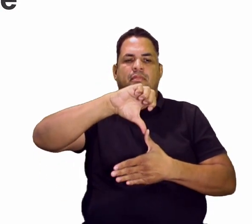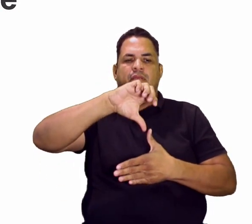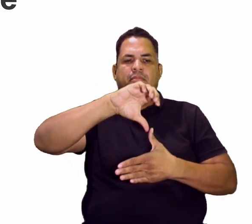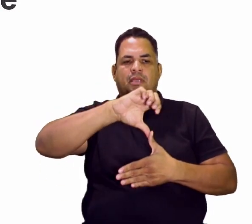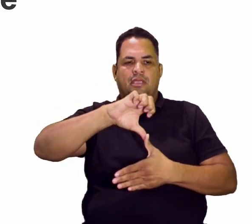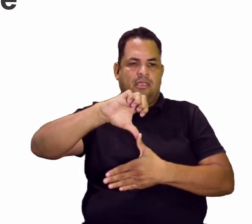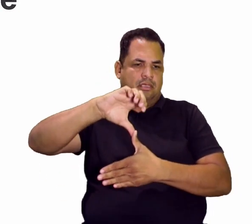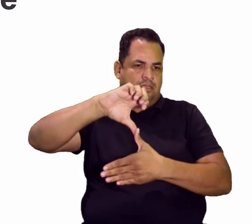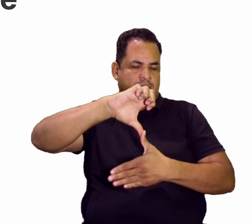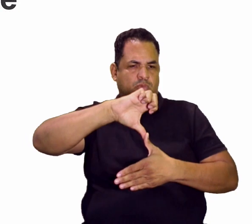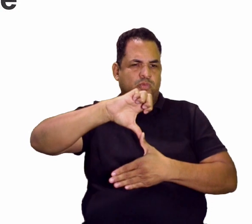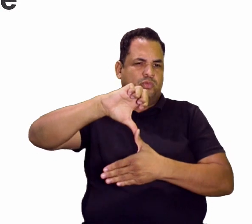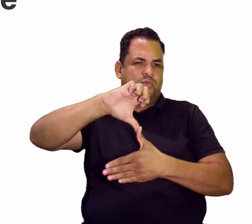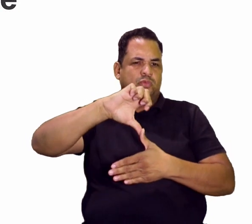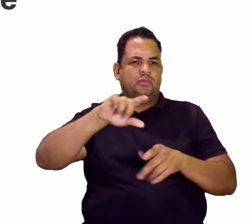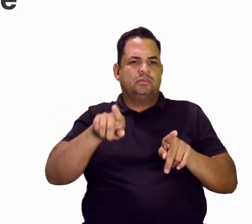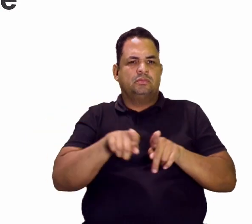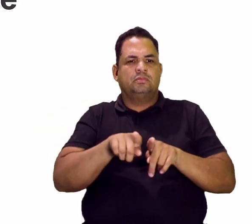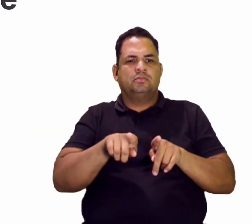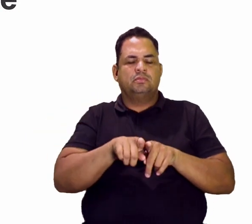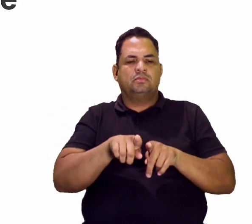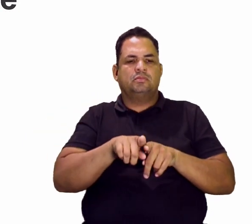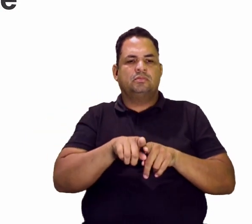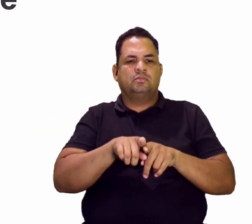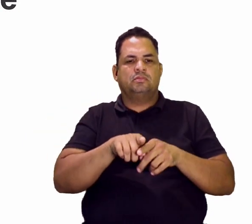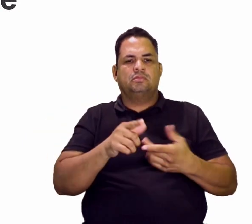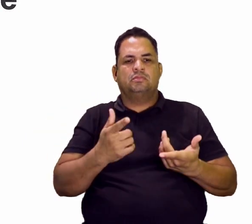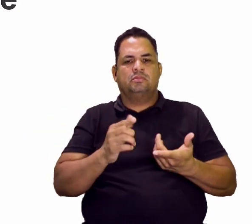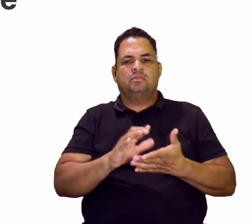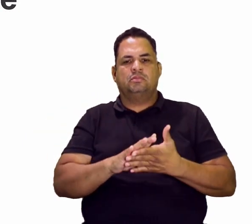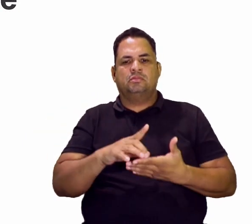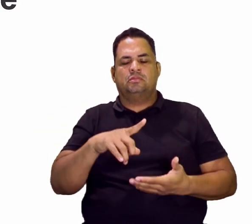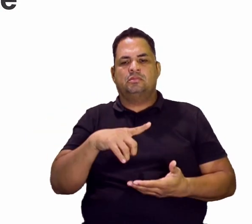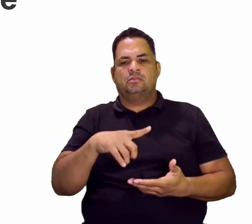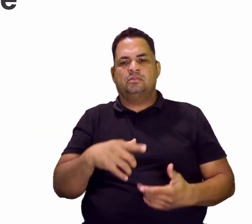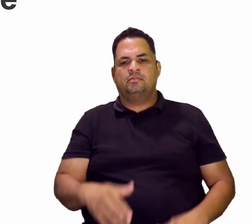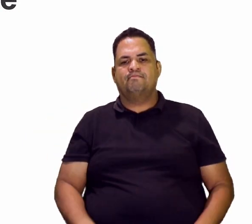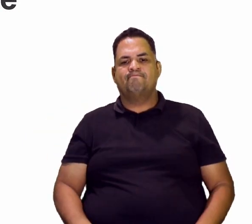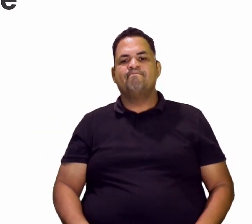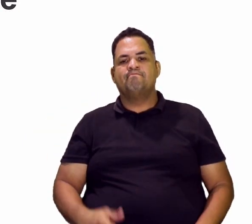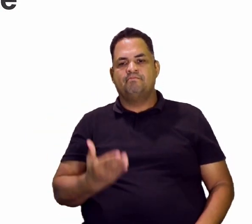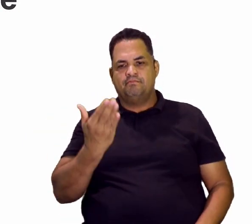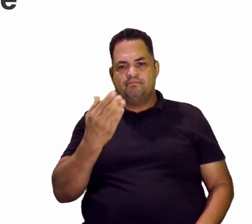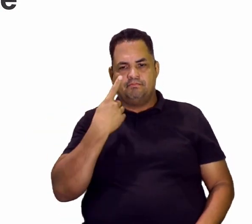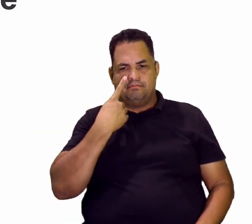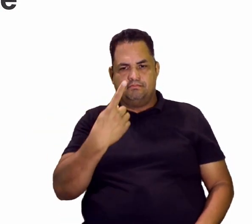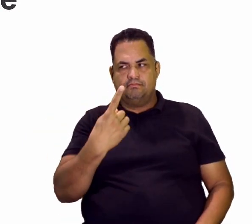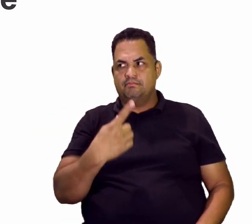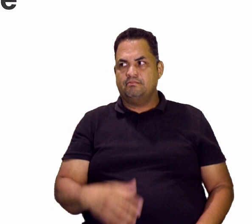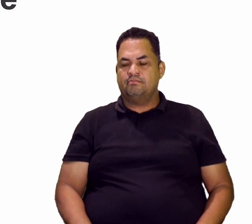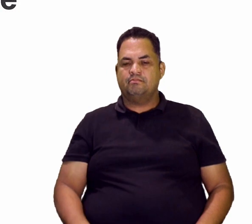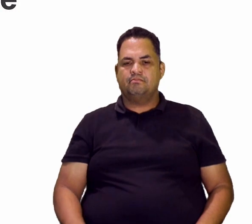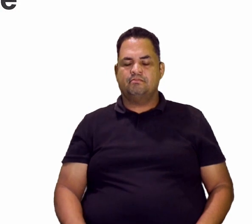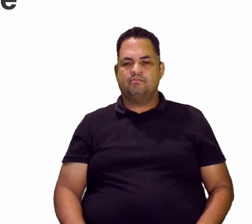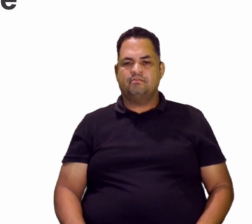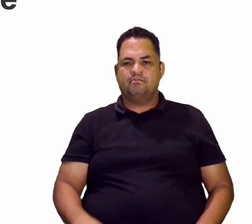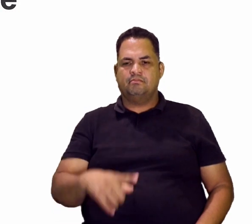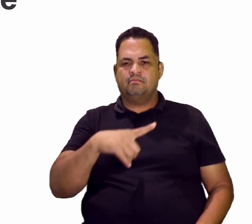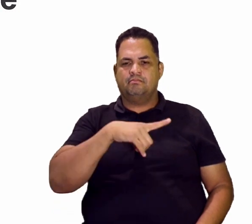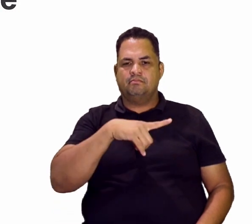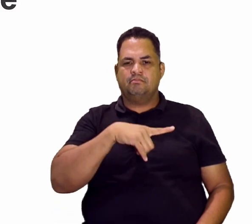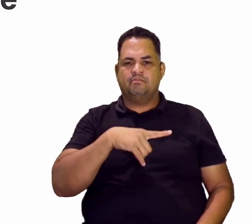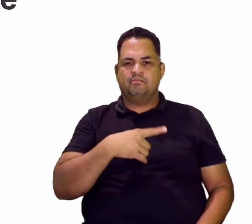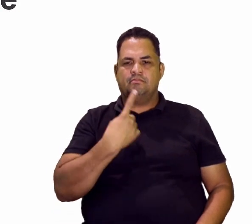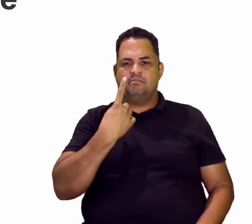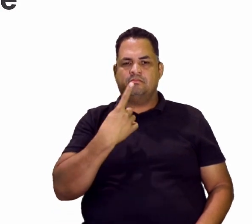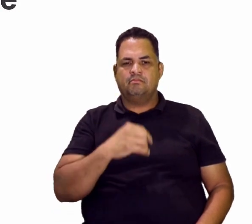na África, né? Olha só o design do vírus da febre amarela. Vocês podem observar que tem uns que a gente